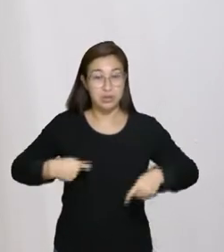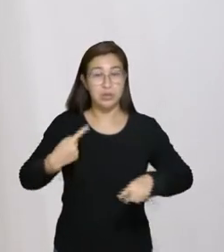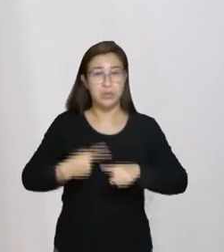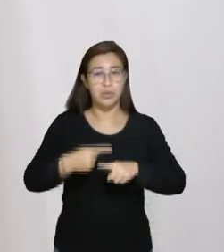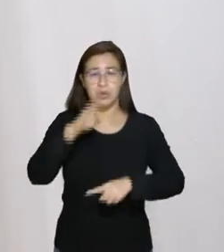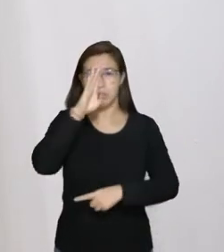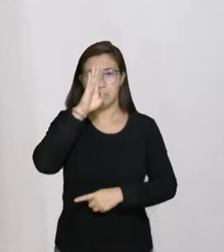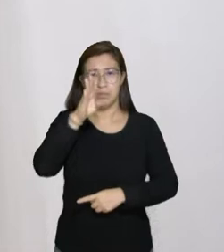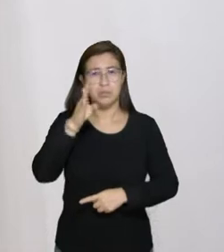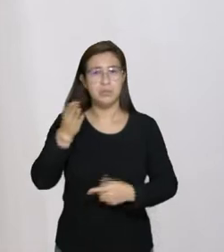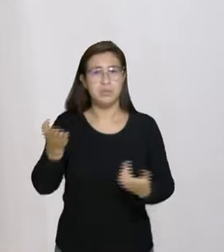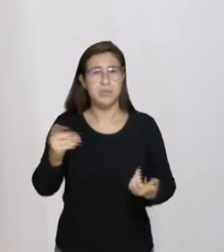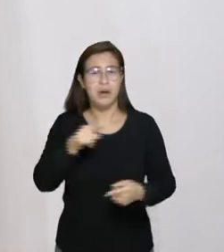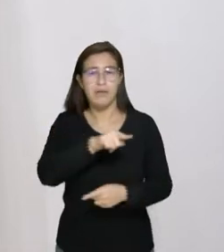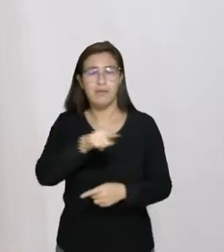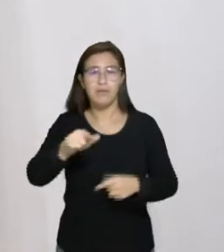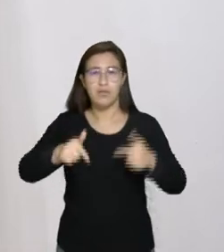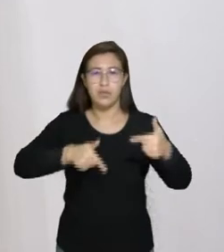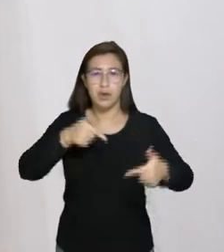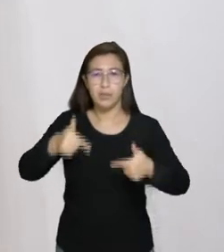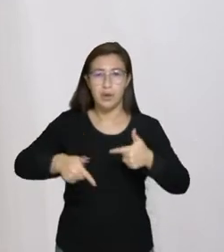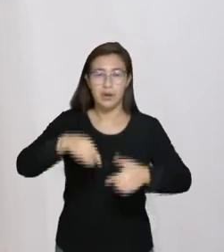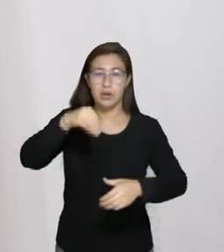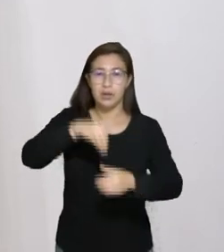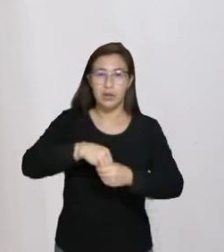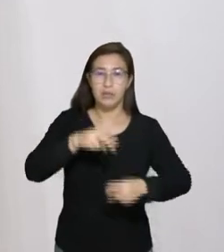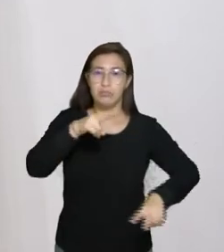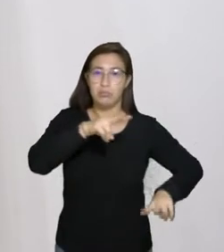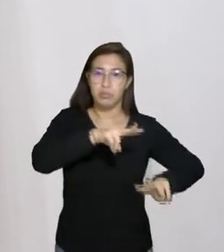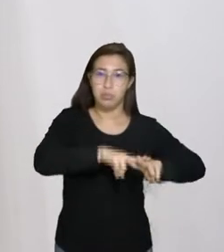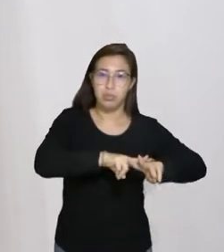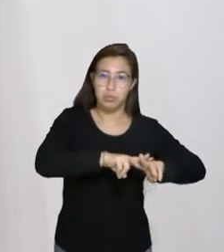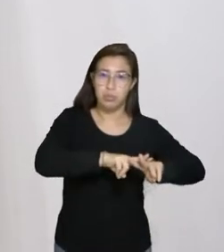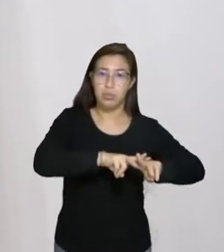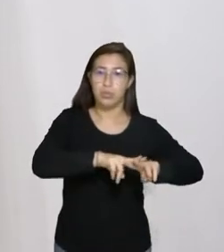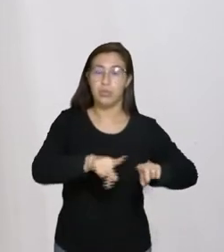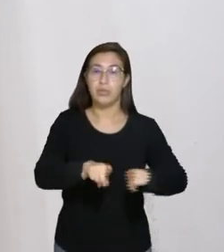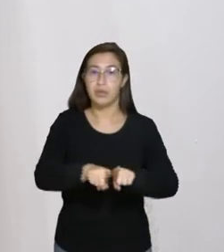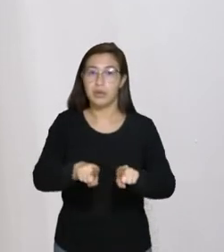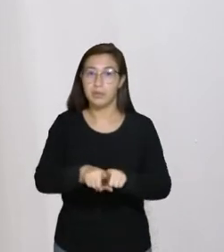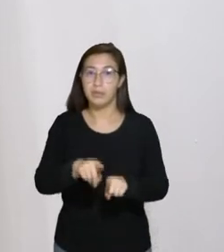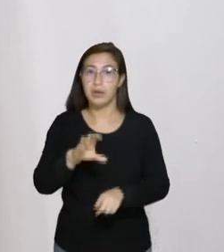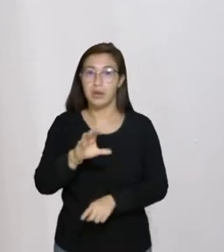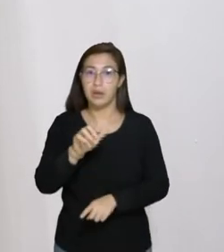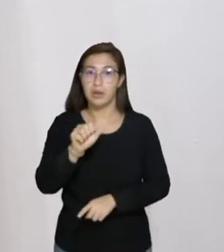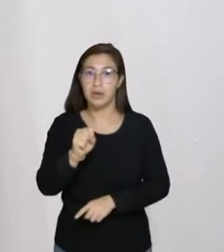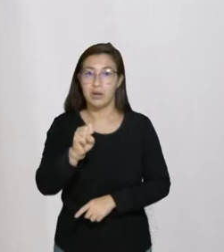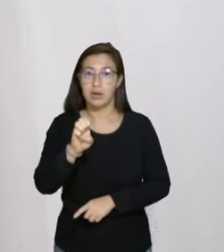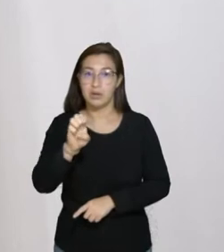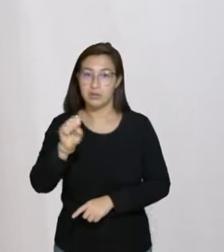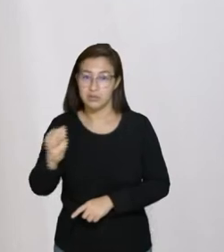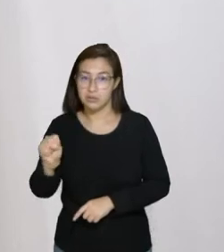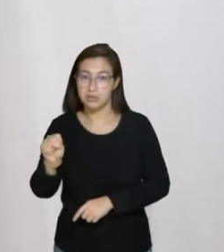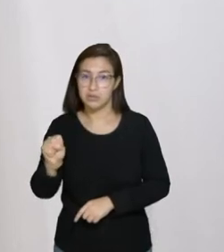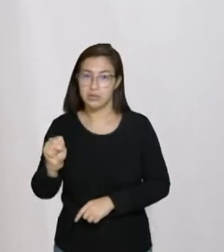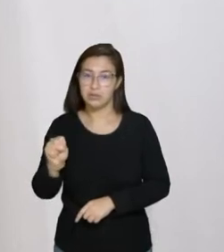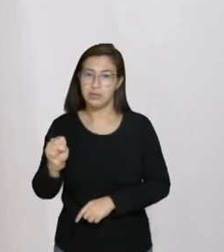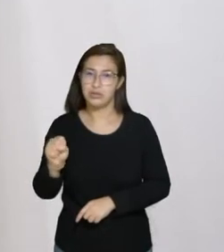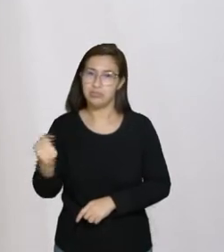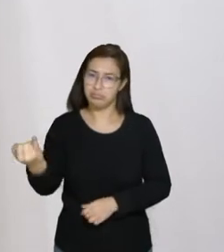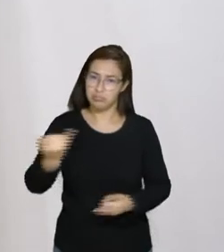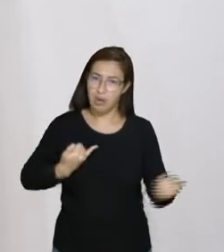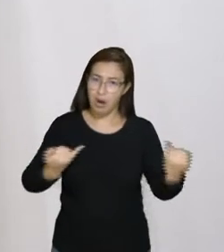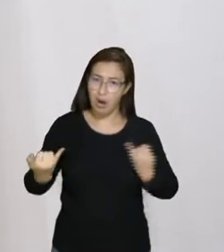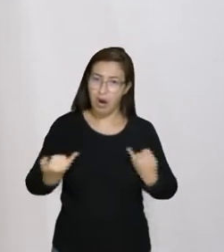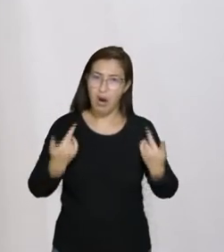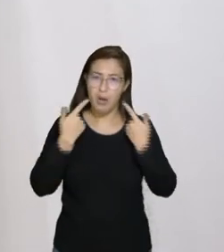principalmente daqueles que estão trabalhando nos presídios e nos CASES. Tragam para nós, tragam